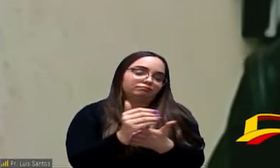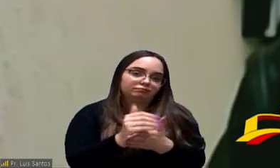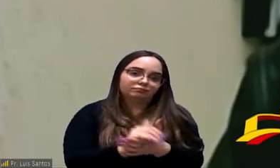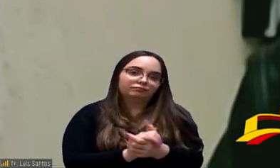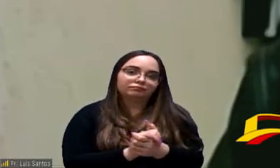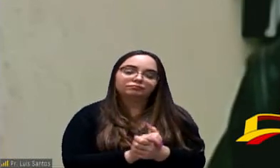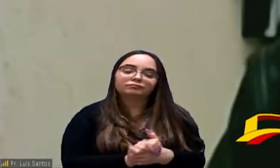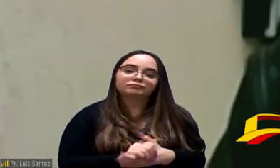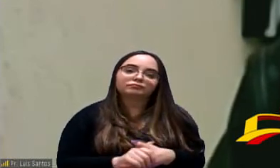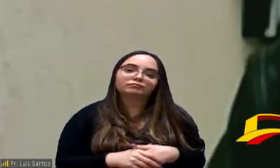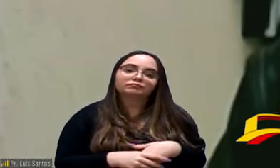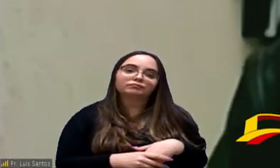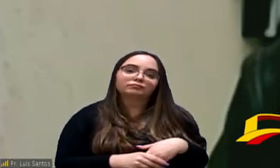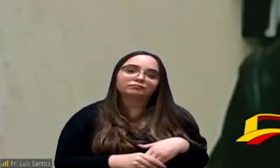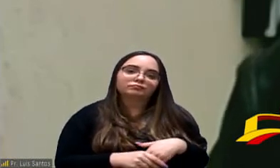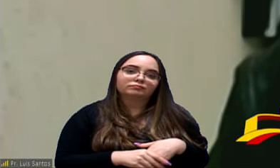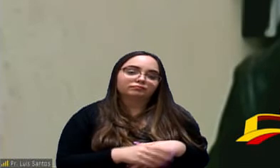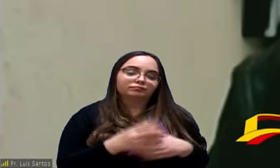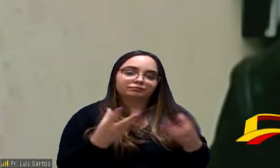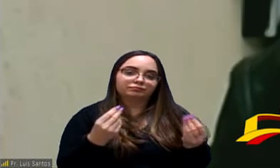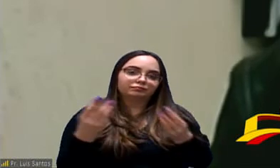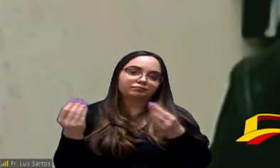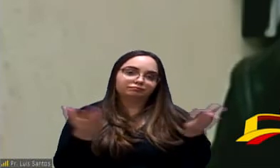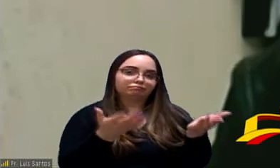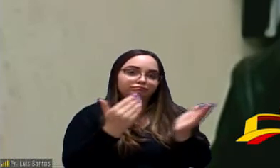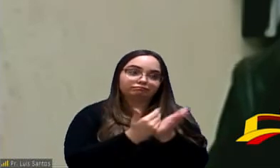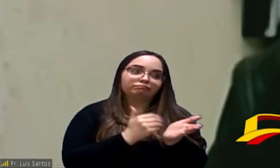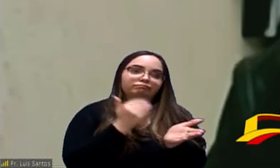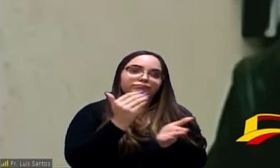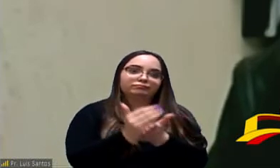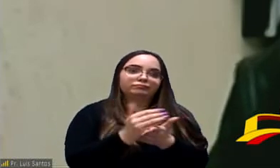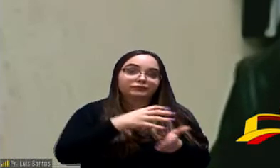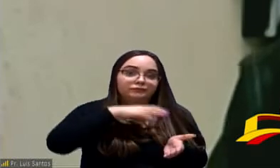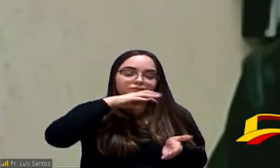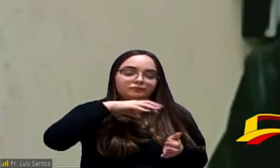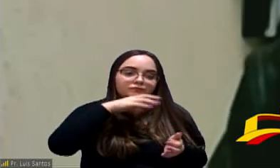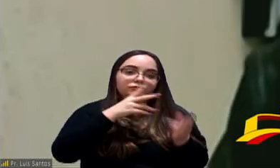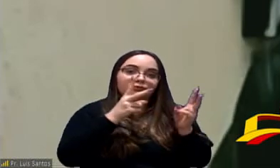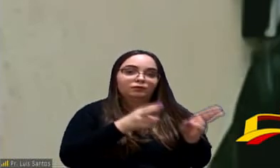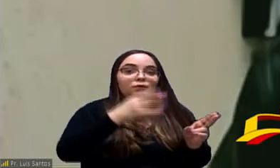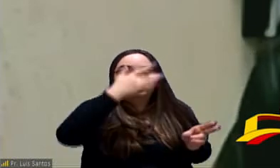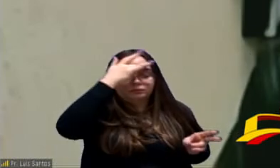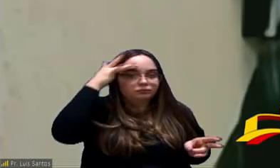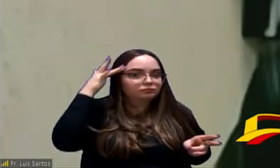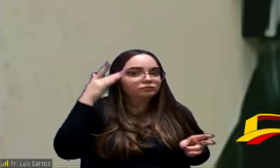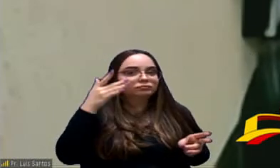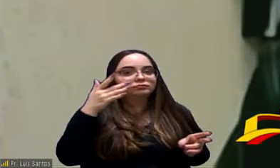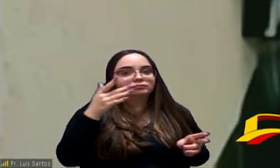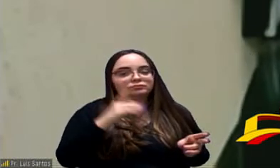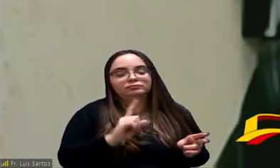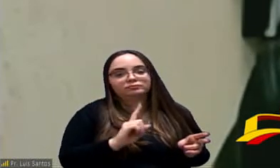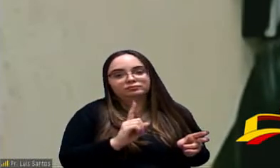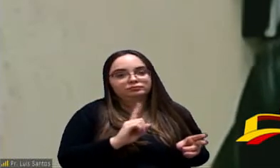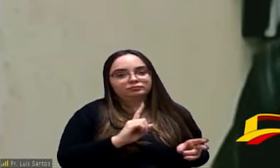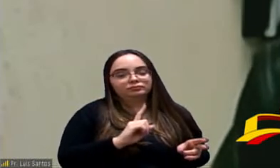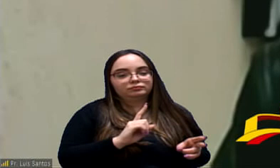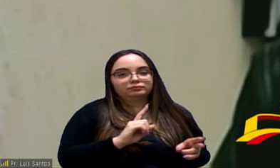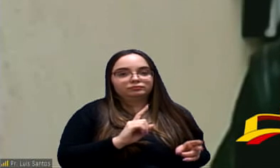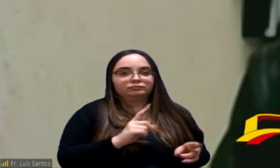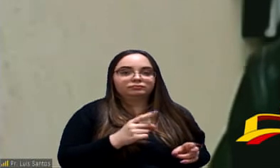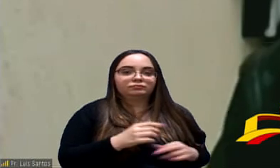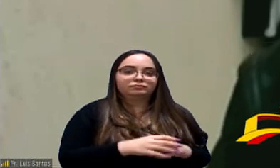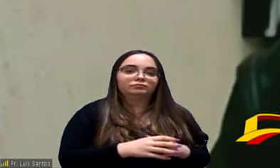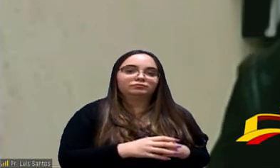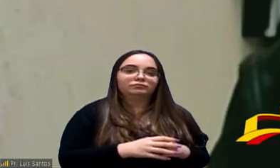nossa geração, se exagera a respeito dos animais, humanizando de uma forma que